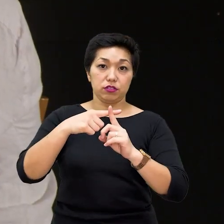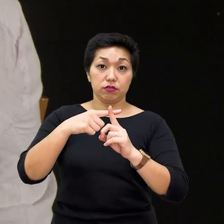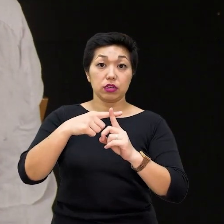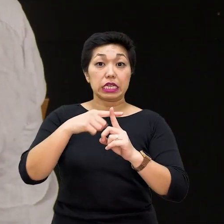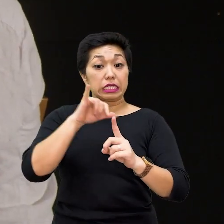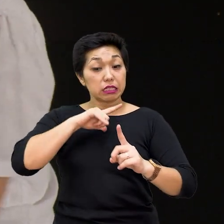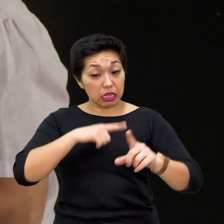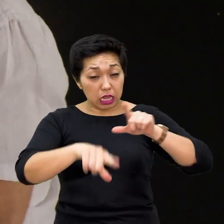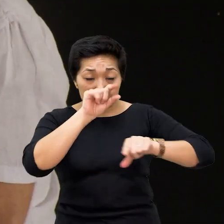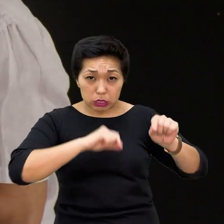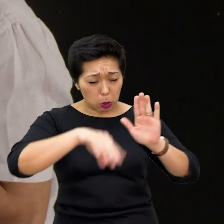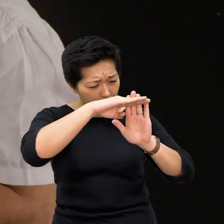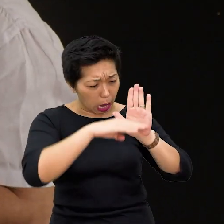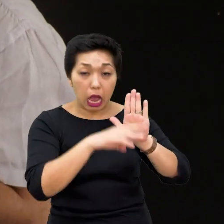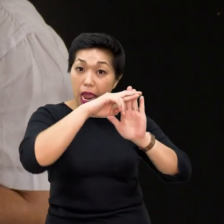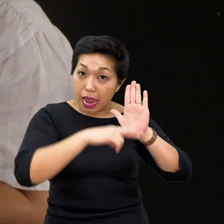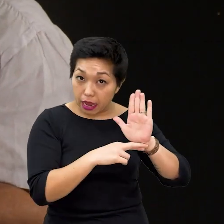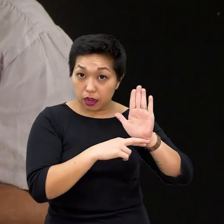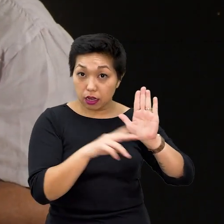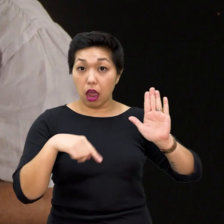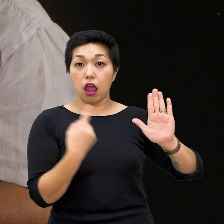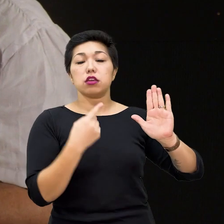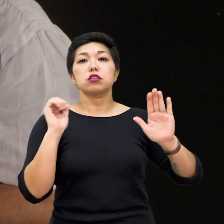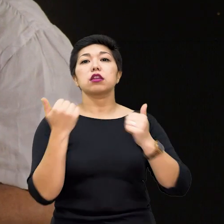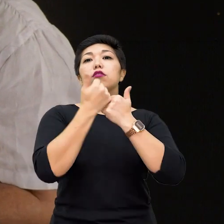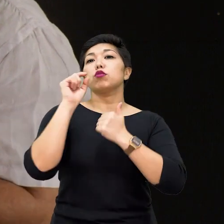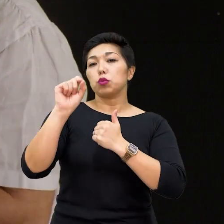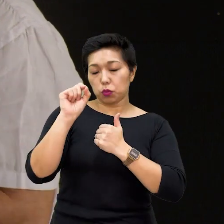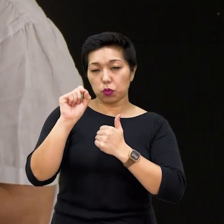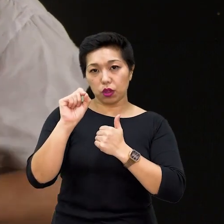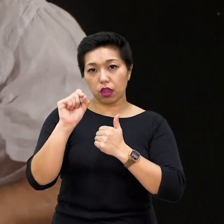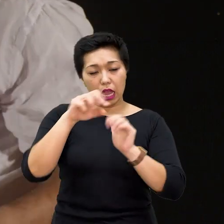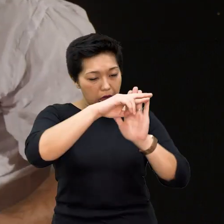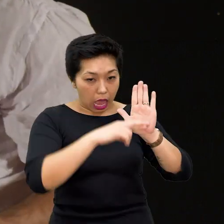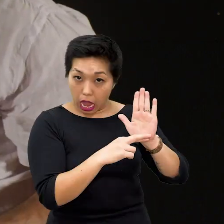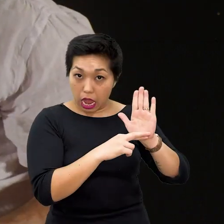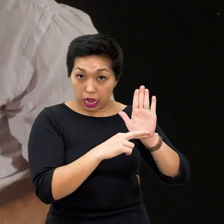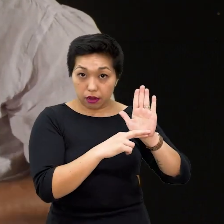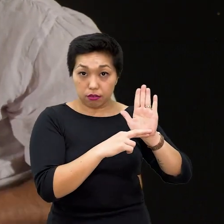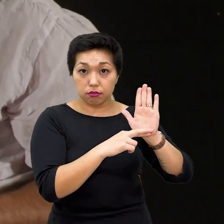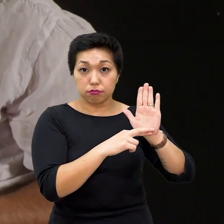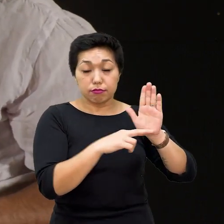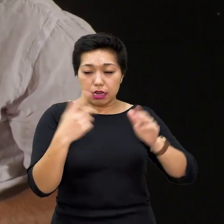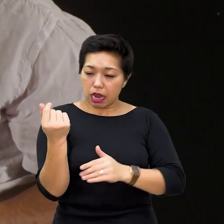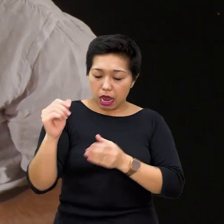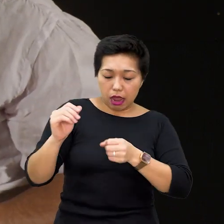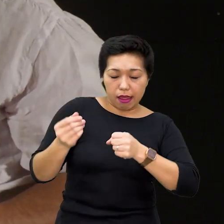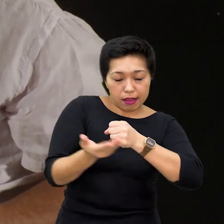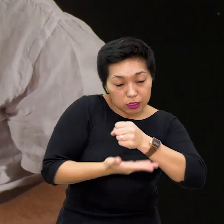de ter critério é algo que nós defendemos que não exista na renda básica, né? Então, acho que é central isso. E quando você